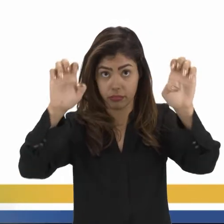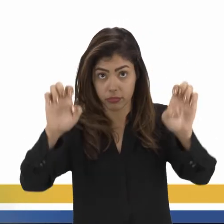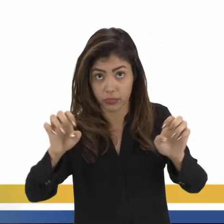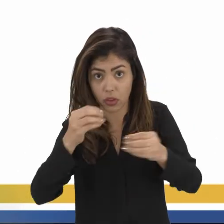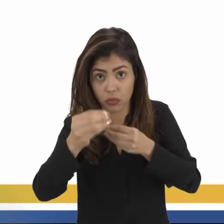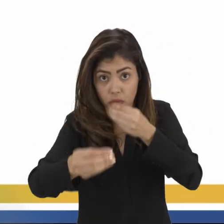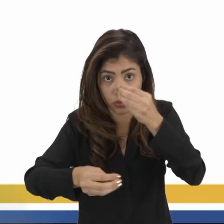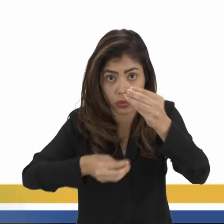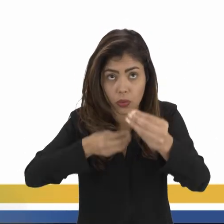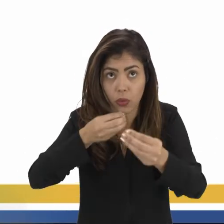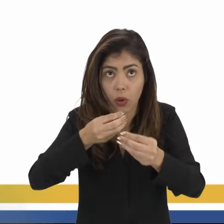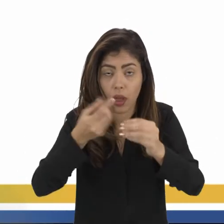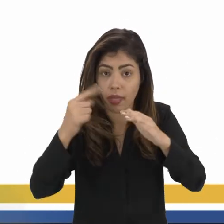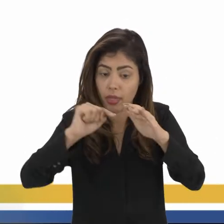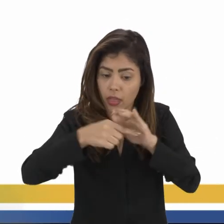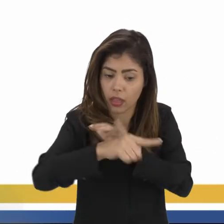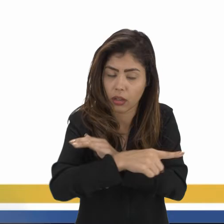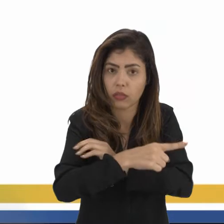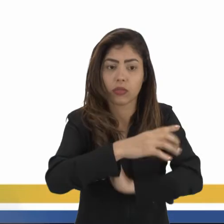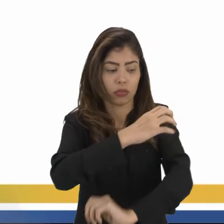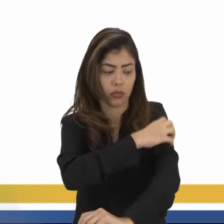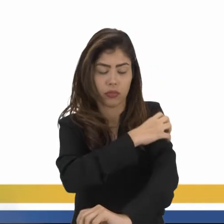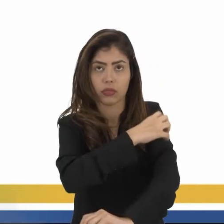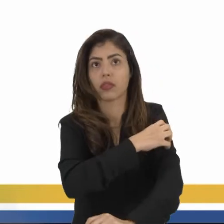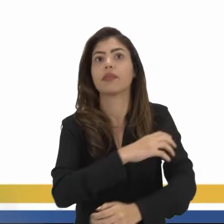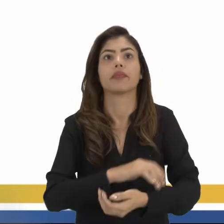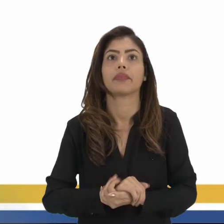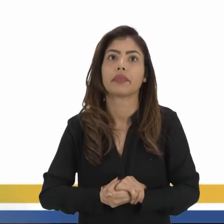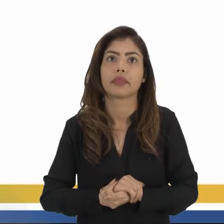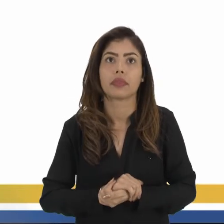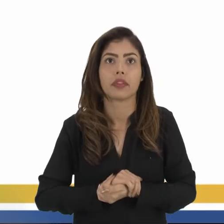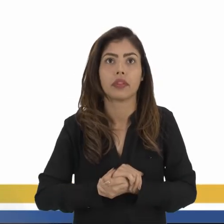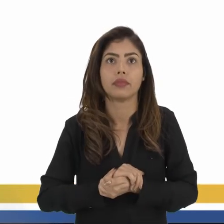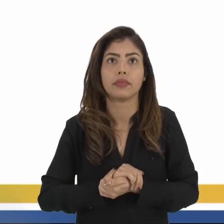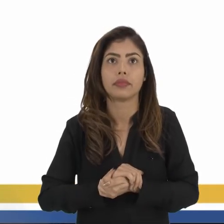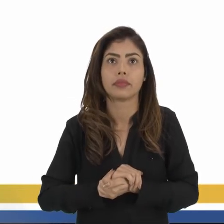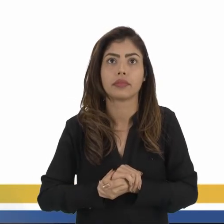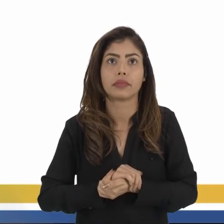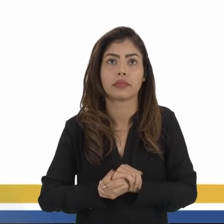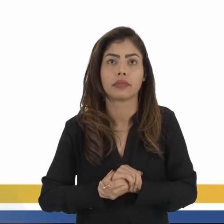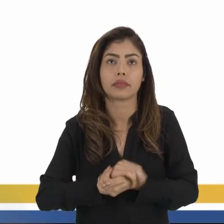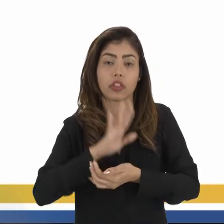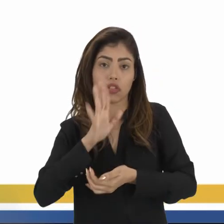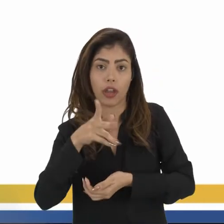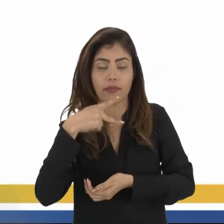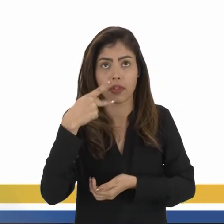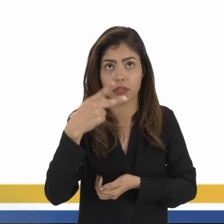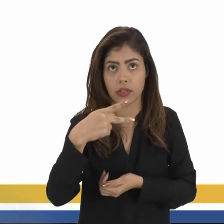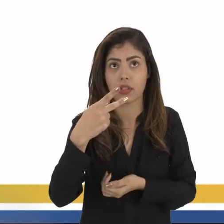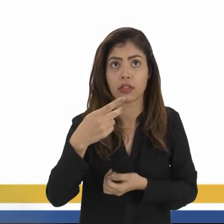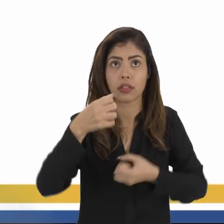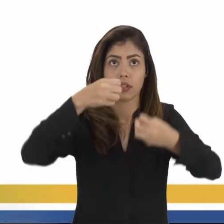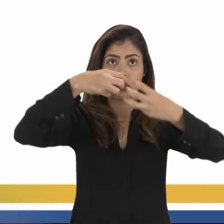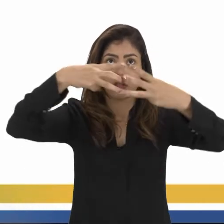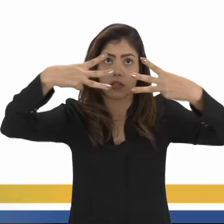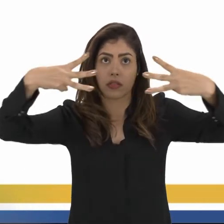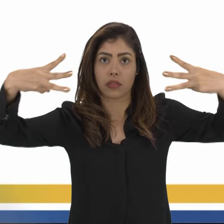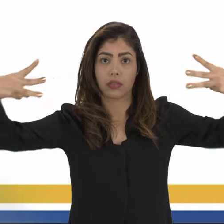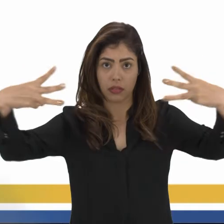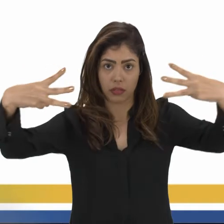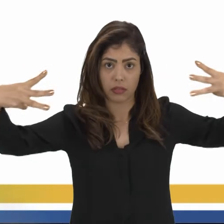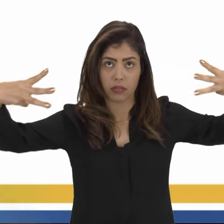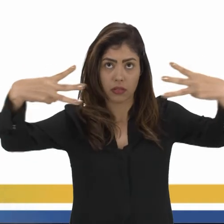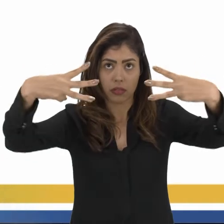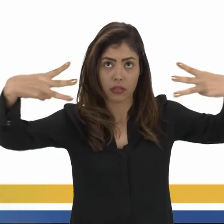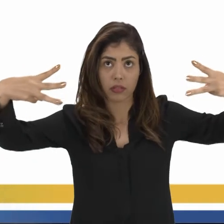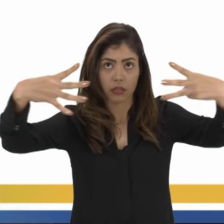é um sarcômero dentro do nosso músculo. Os sarcômeros, como já disse, eles têm os filamentos